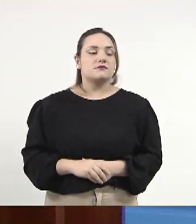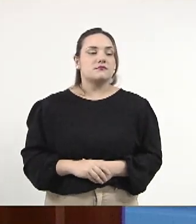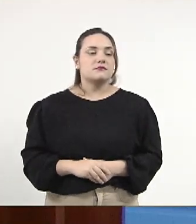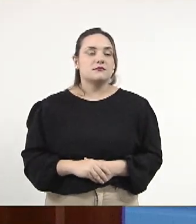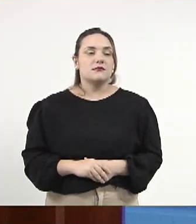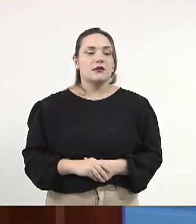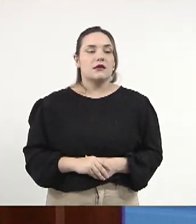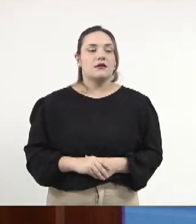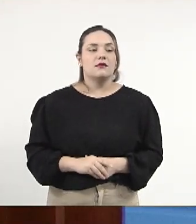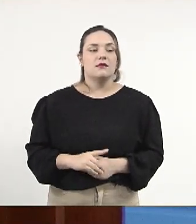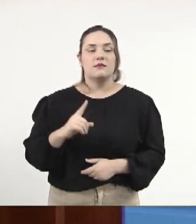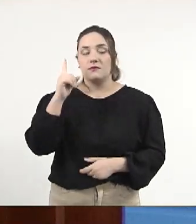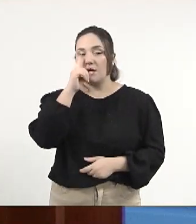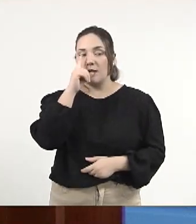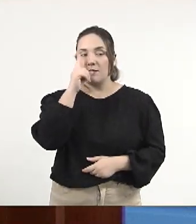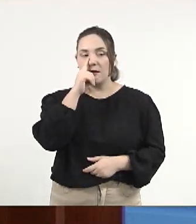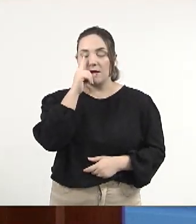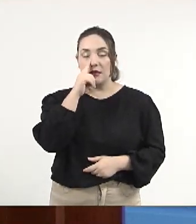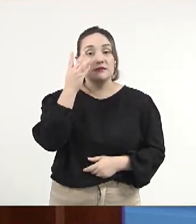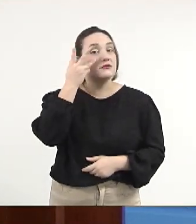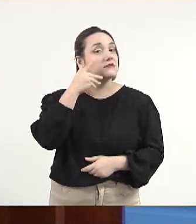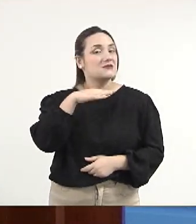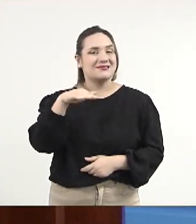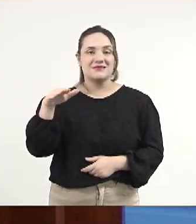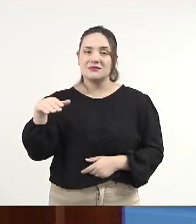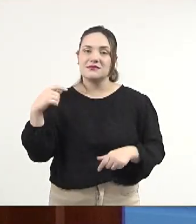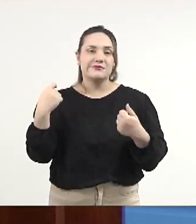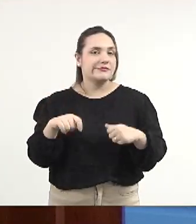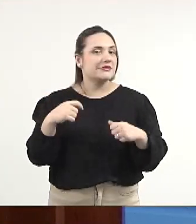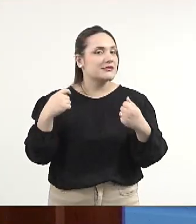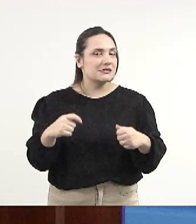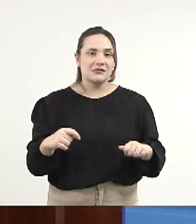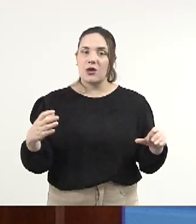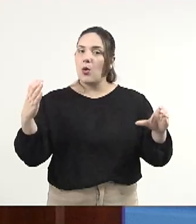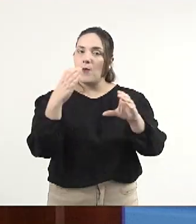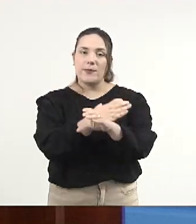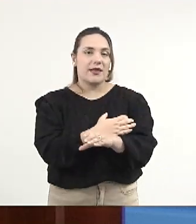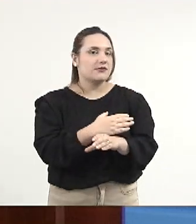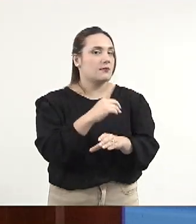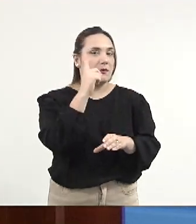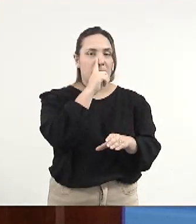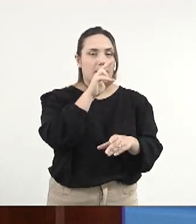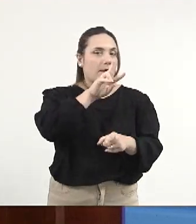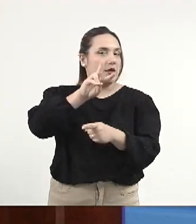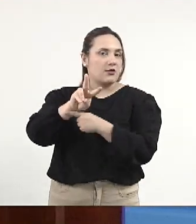são as mães de uma criança dependente totalmente dela,